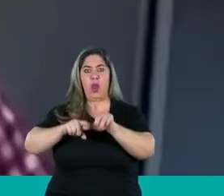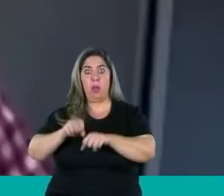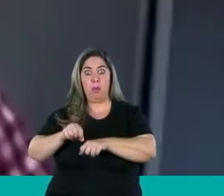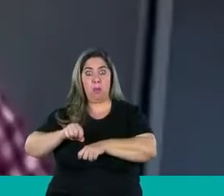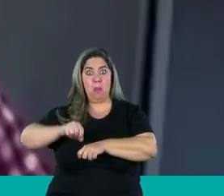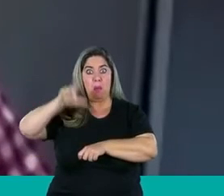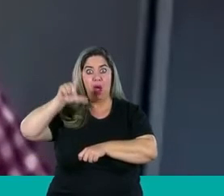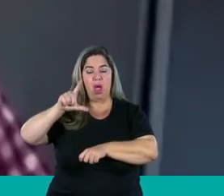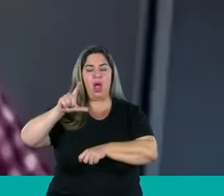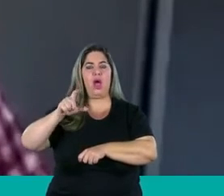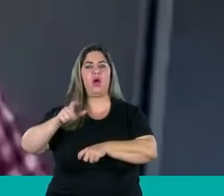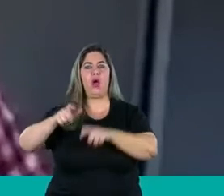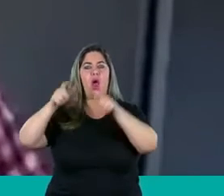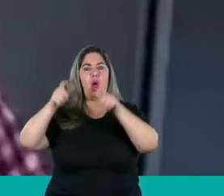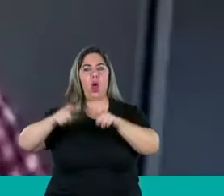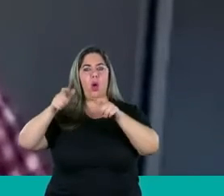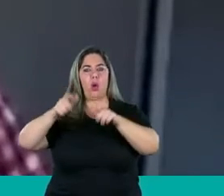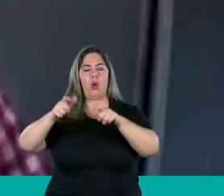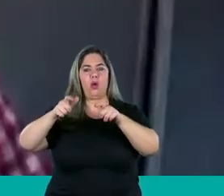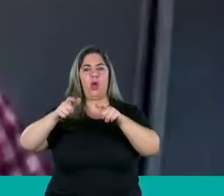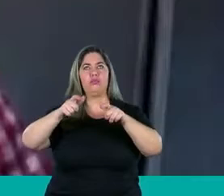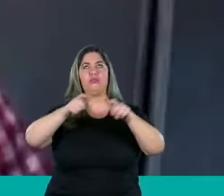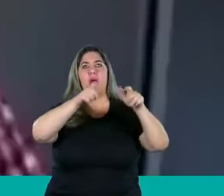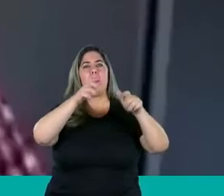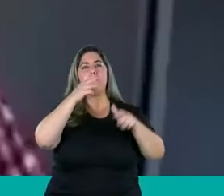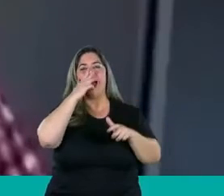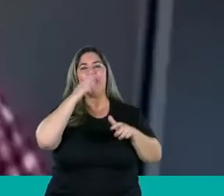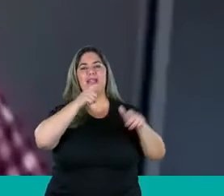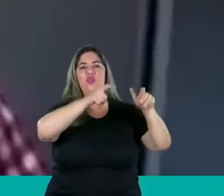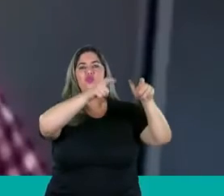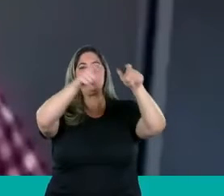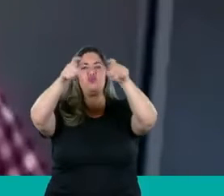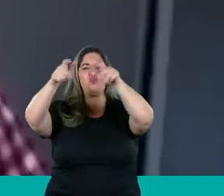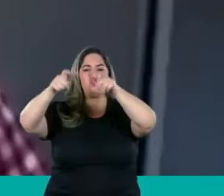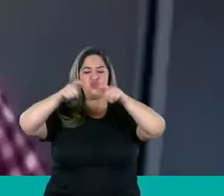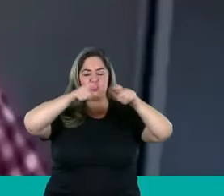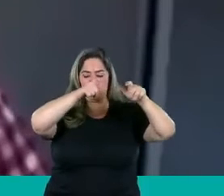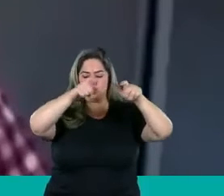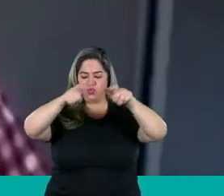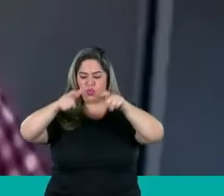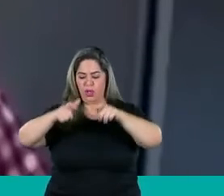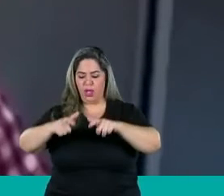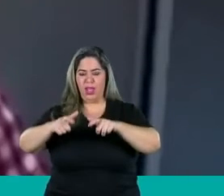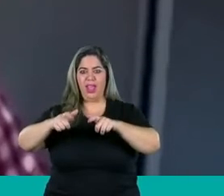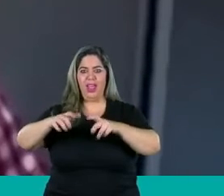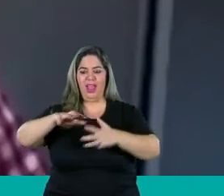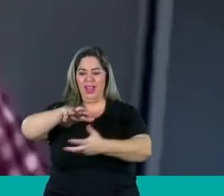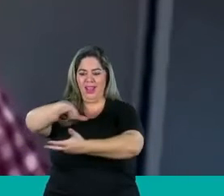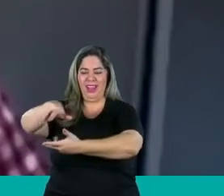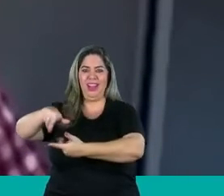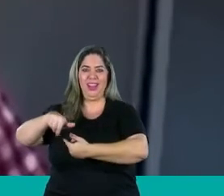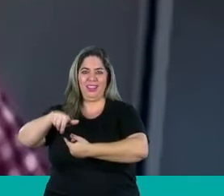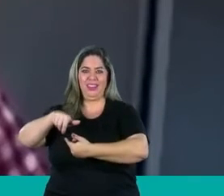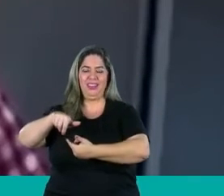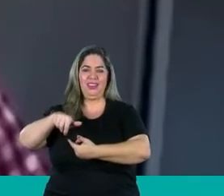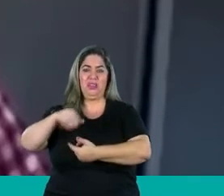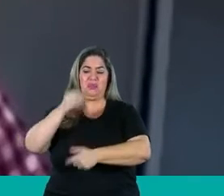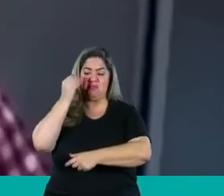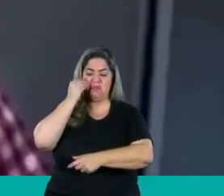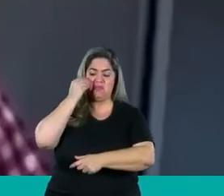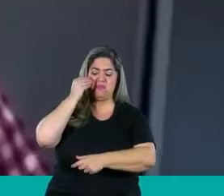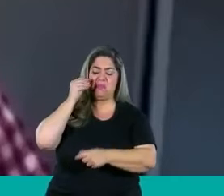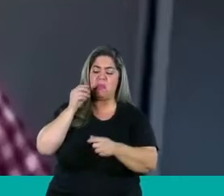da espaçonave Terra. É preciso agir rápido, tentar. Não custa tentar, pois